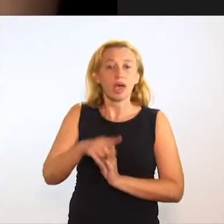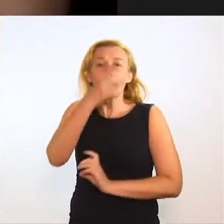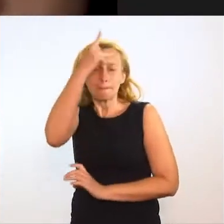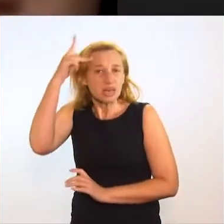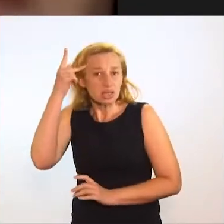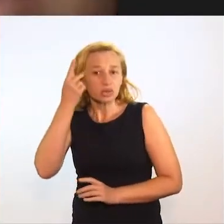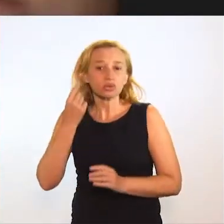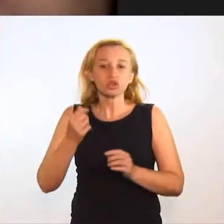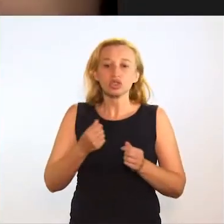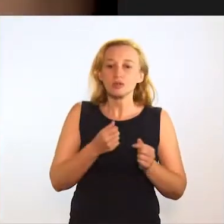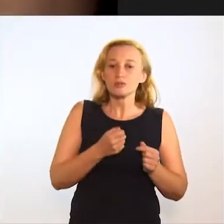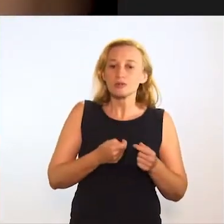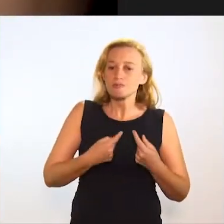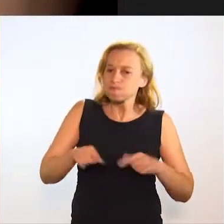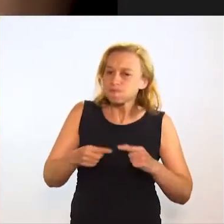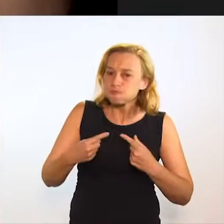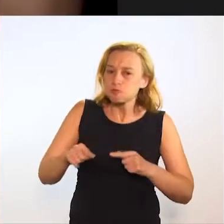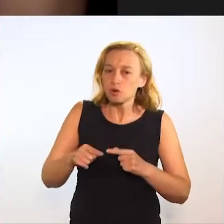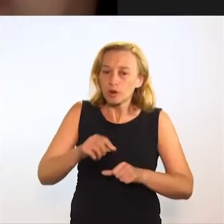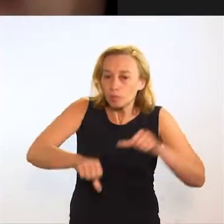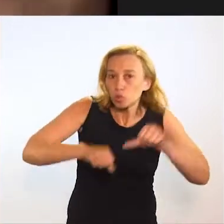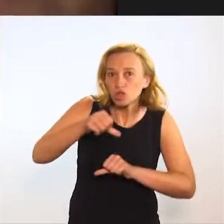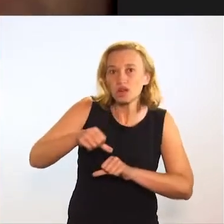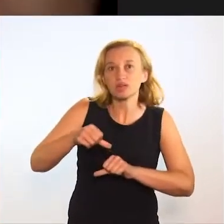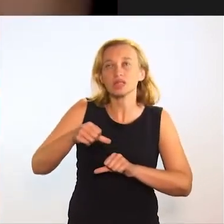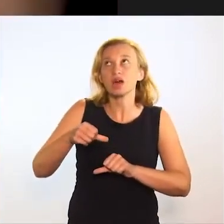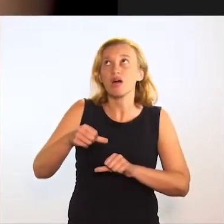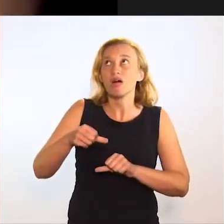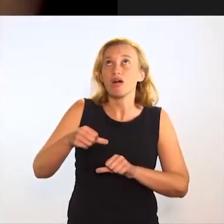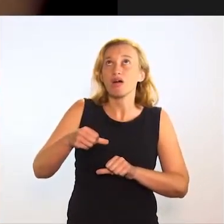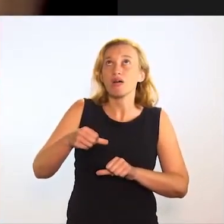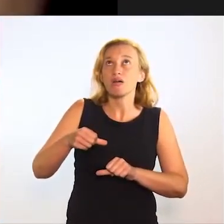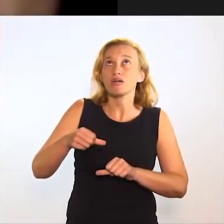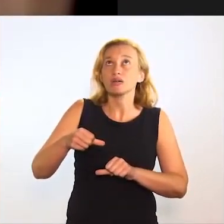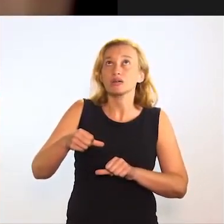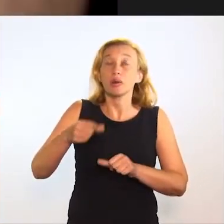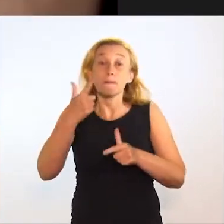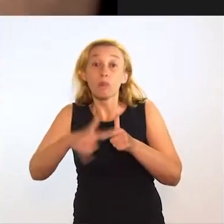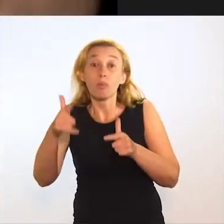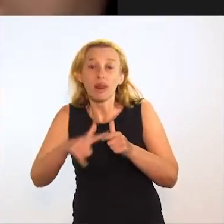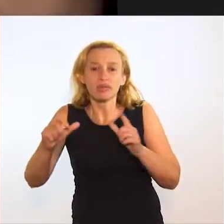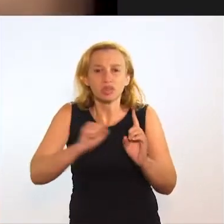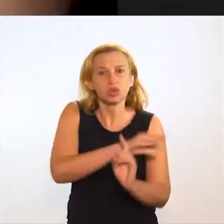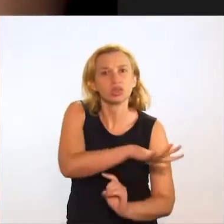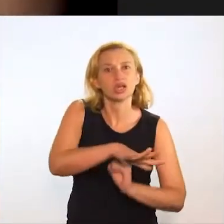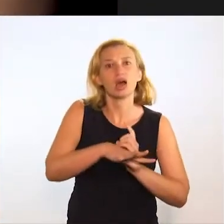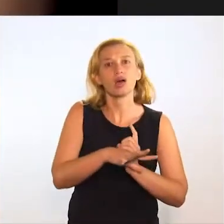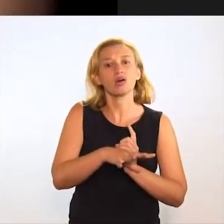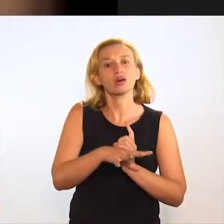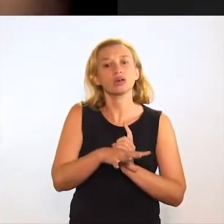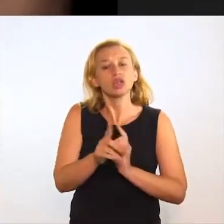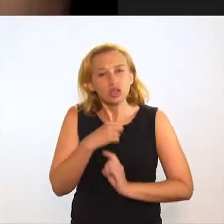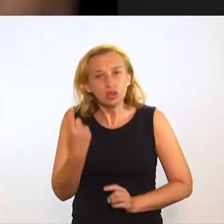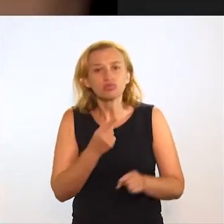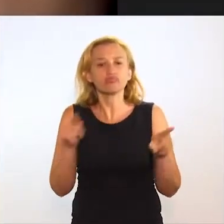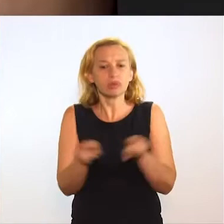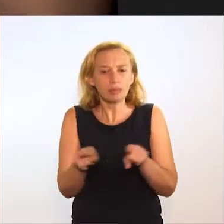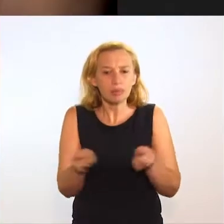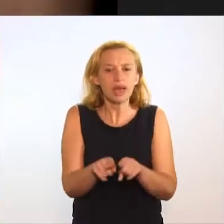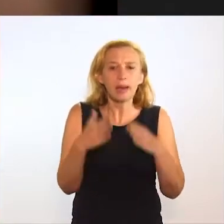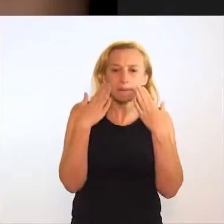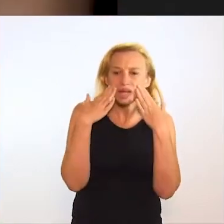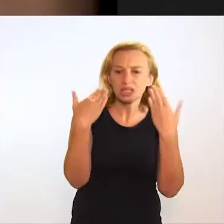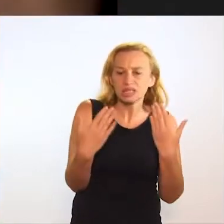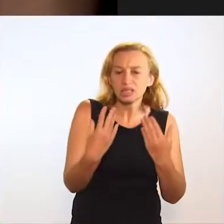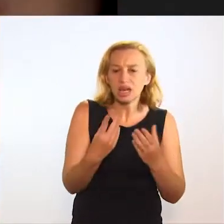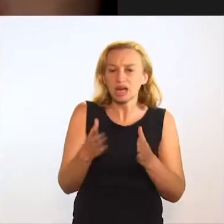sociais, né, pessoas que provocam mudanças para problemas sociais, a gente